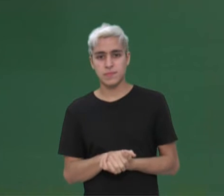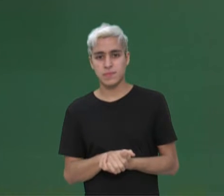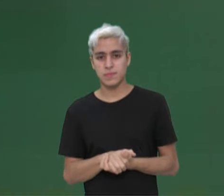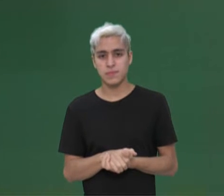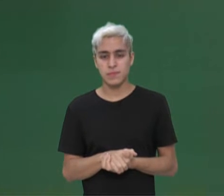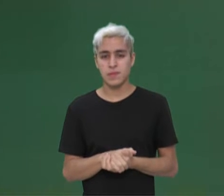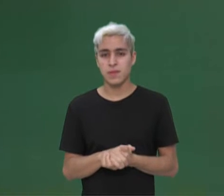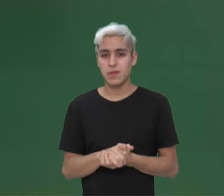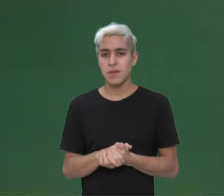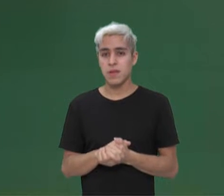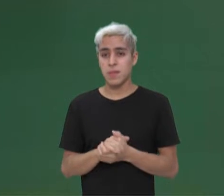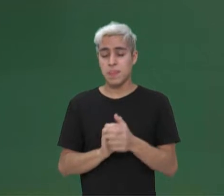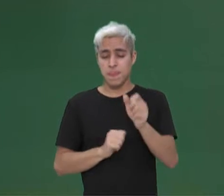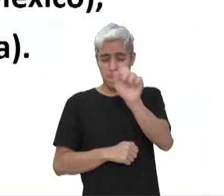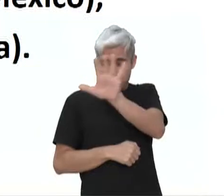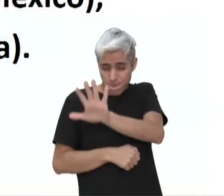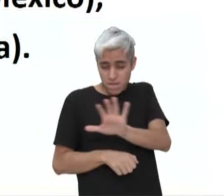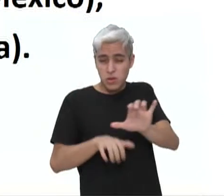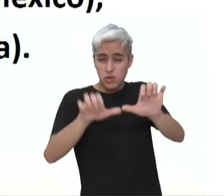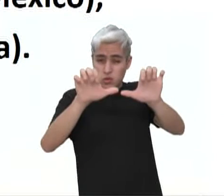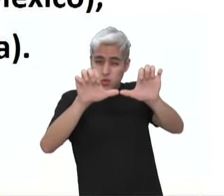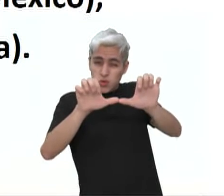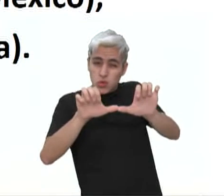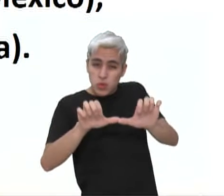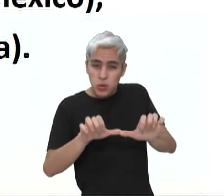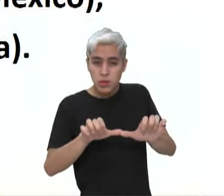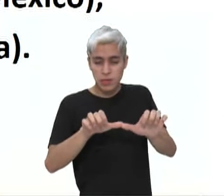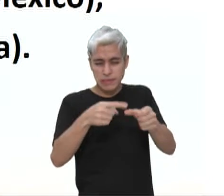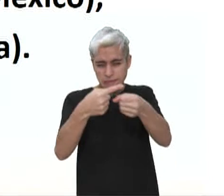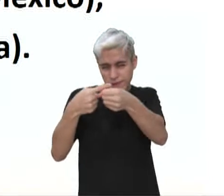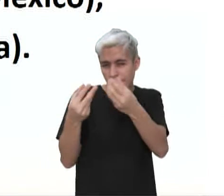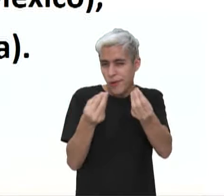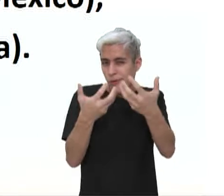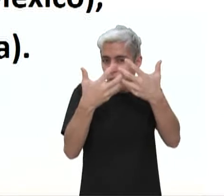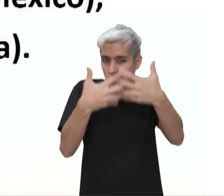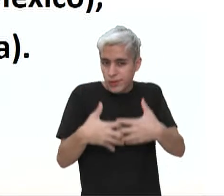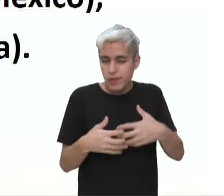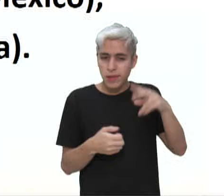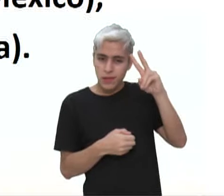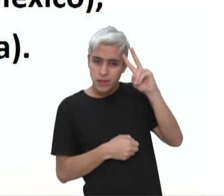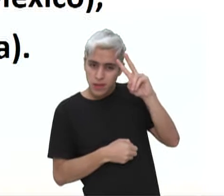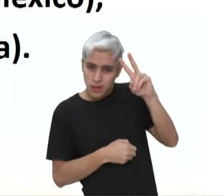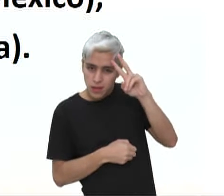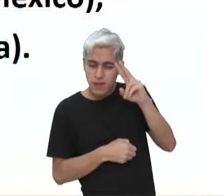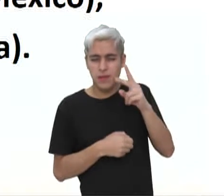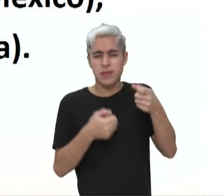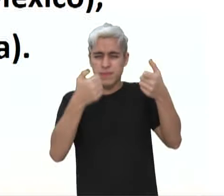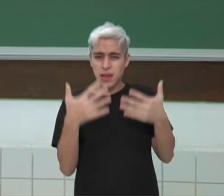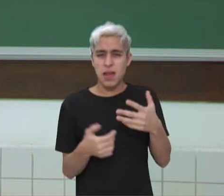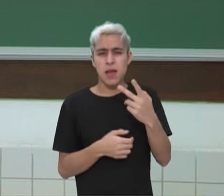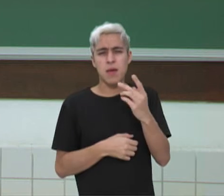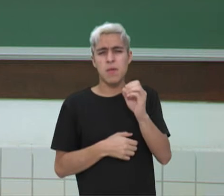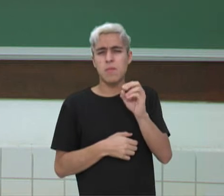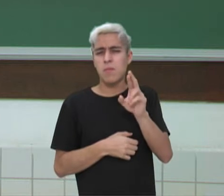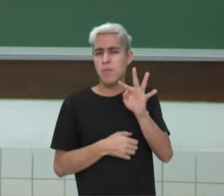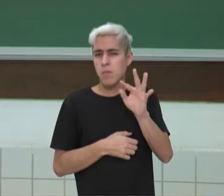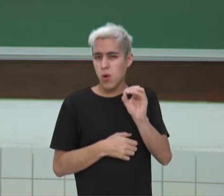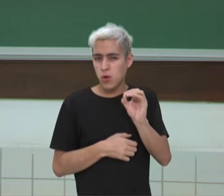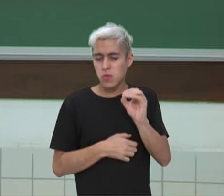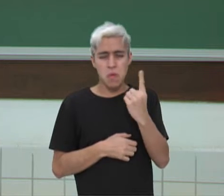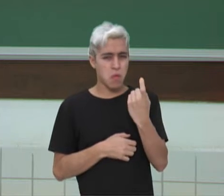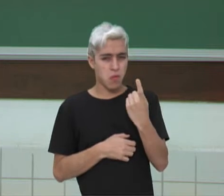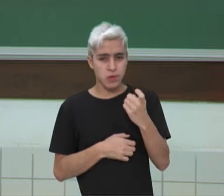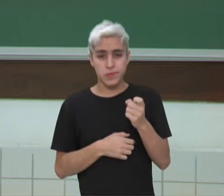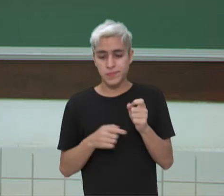Continuando a falar dessa estrutura metropolitana, lembra que eu prometi falar de Porto Único? Isso! Esse sistema